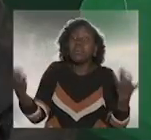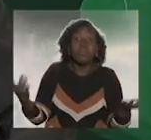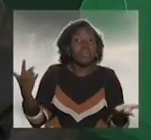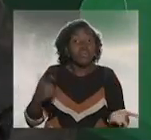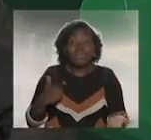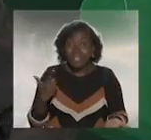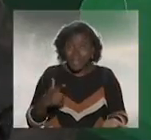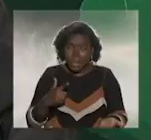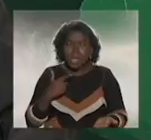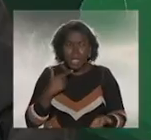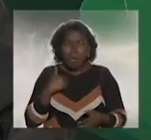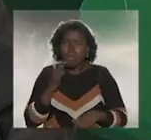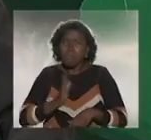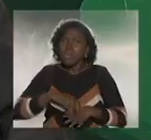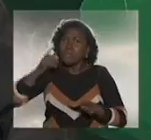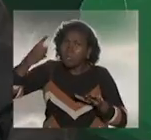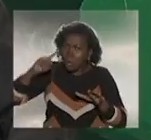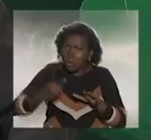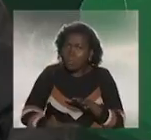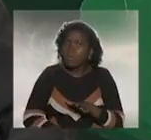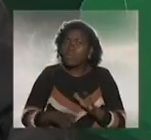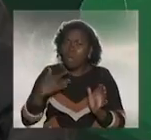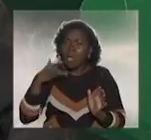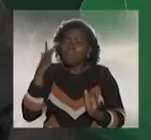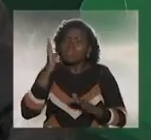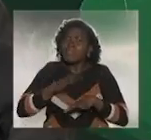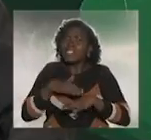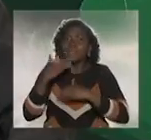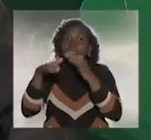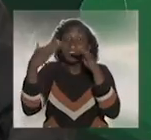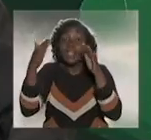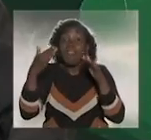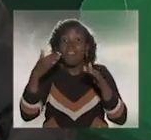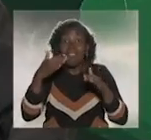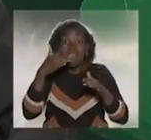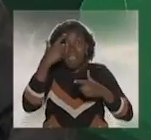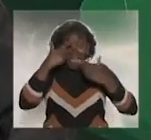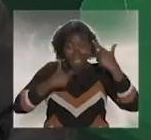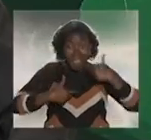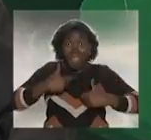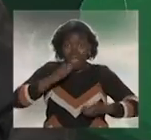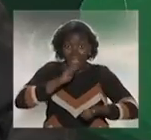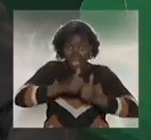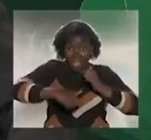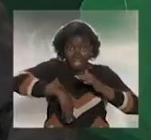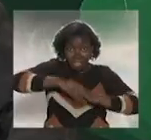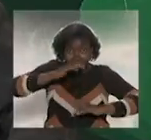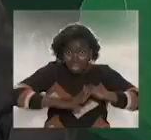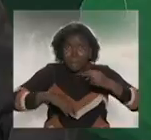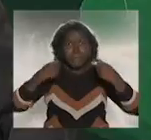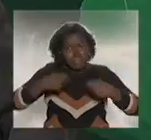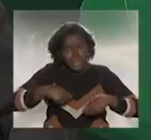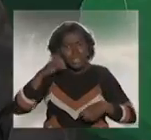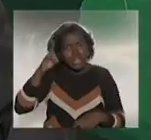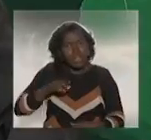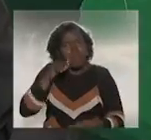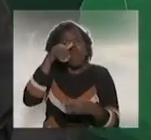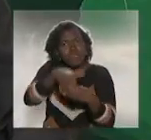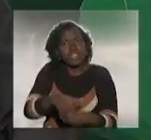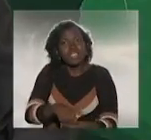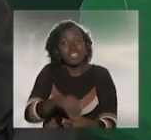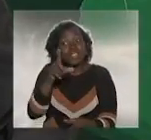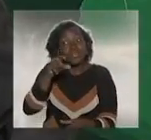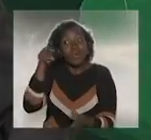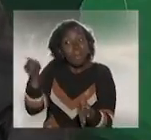lançar candidatos. Eu vou mais além, eu sou mais progressista nessa matéria. Eu acho que os atletas, eles devem ter direito a voto. Lançar